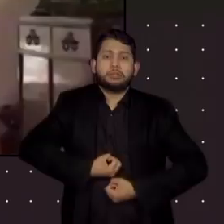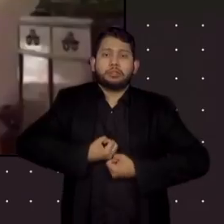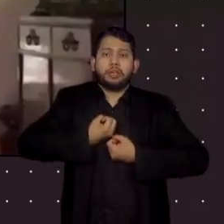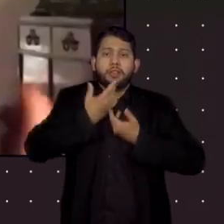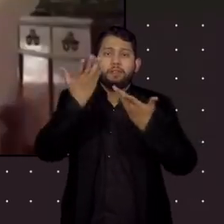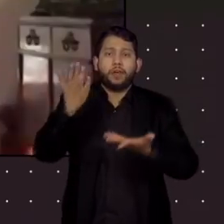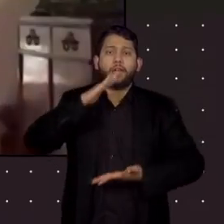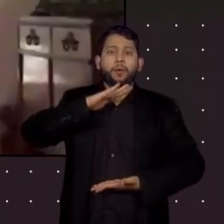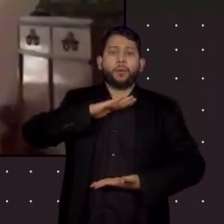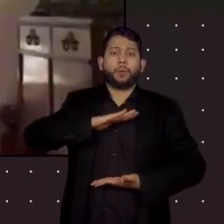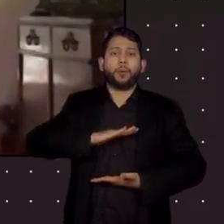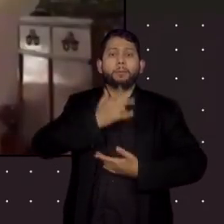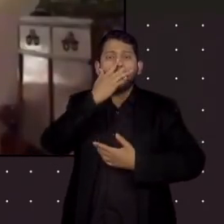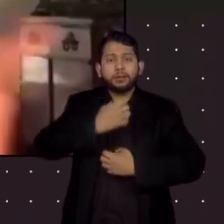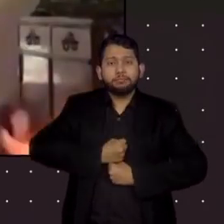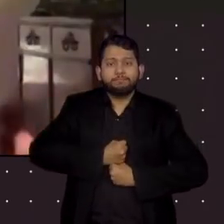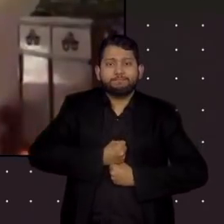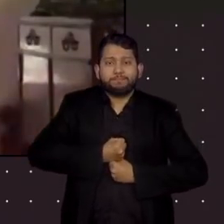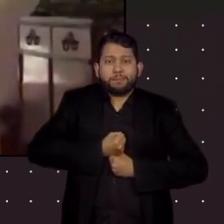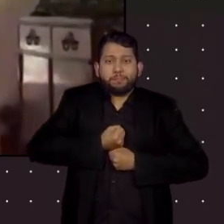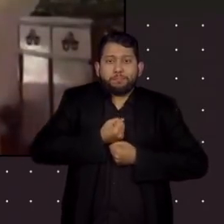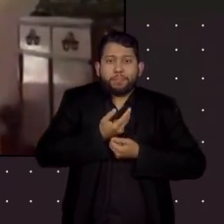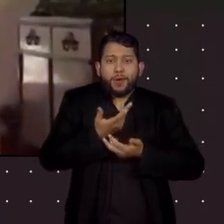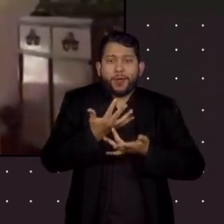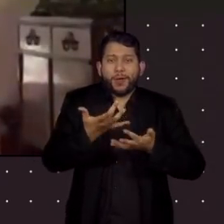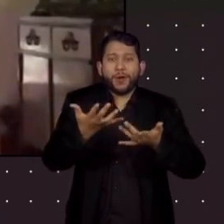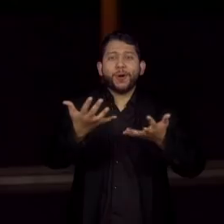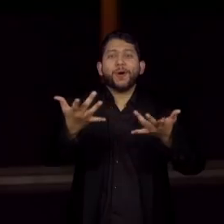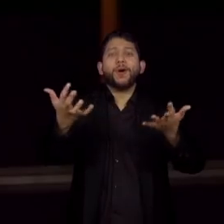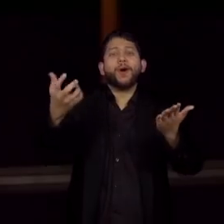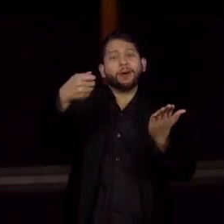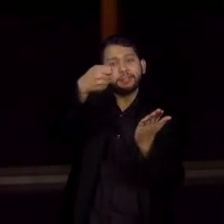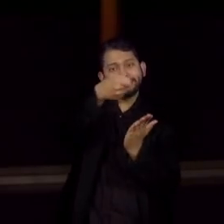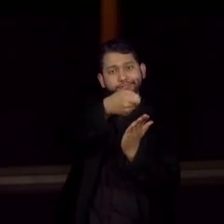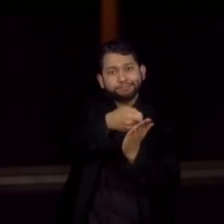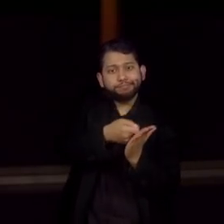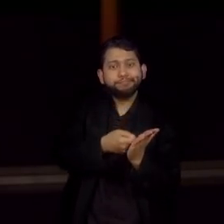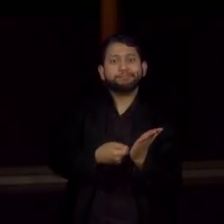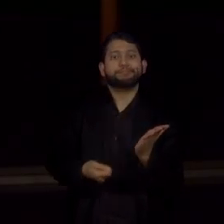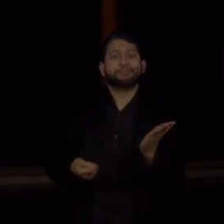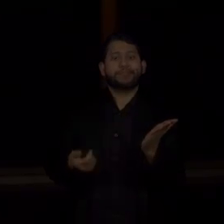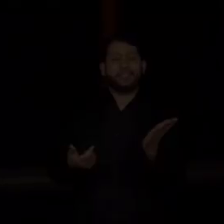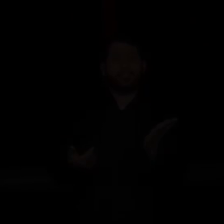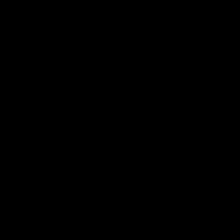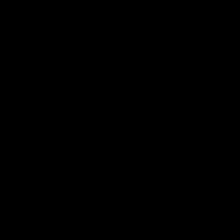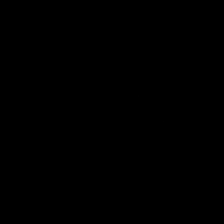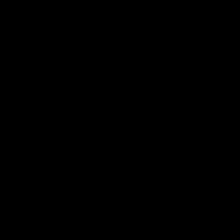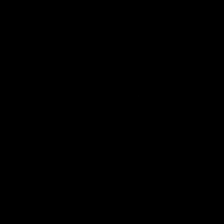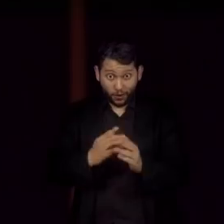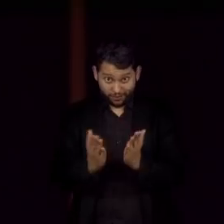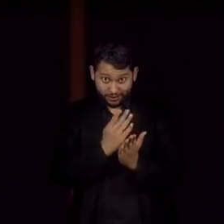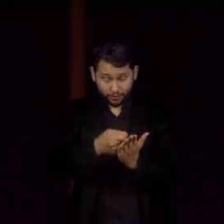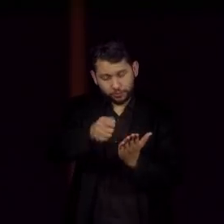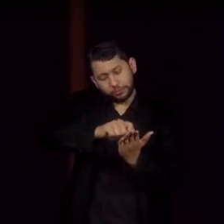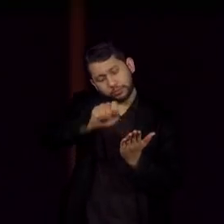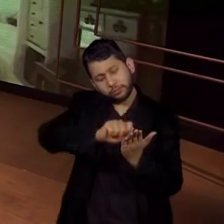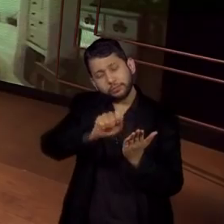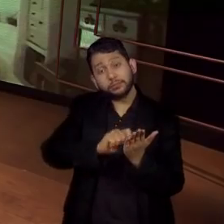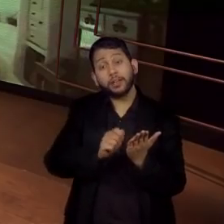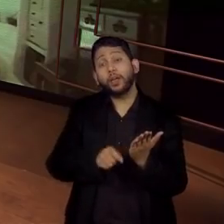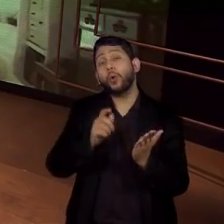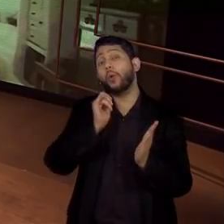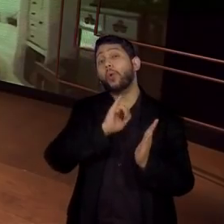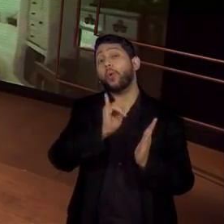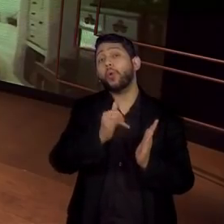eu me libertava daquele sentimento, né? Mas ali no livro eu conto um pouco, de uma